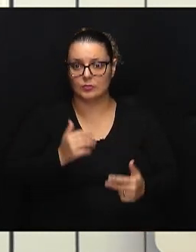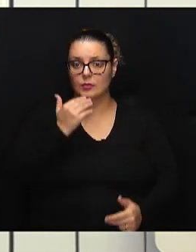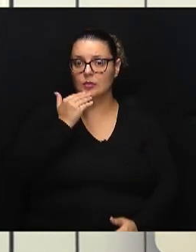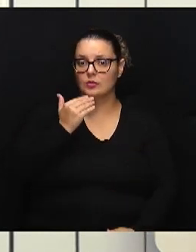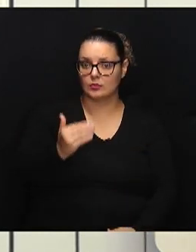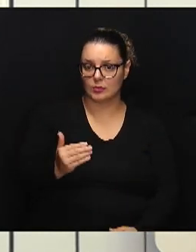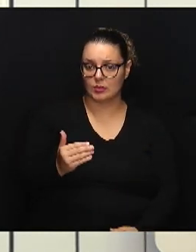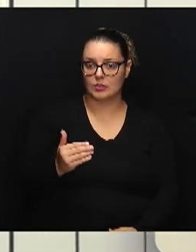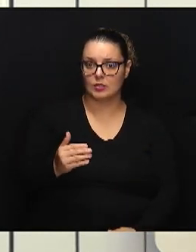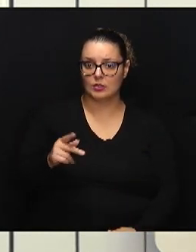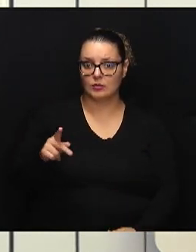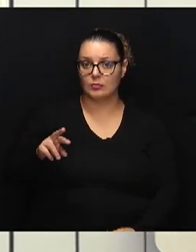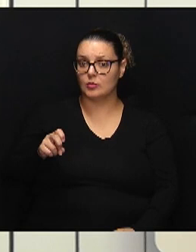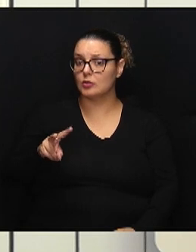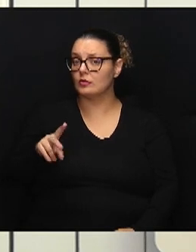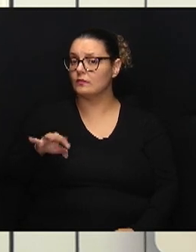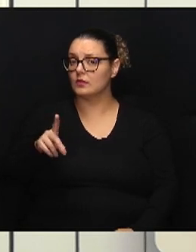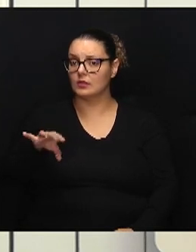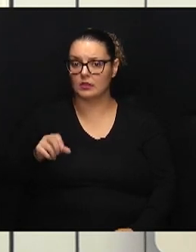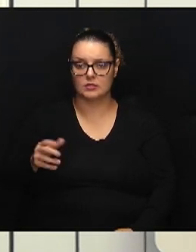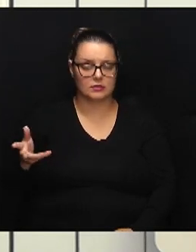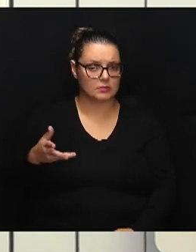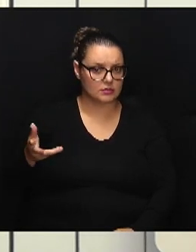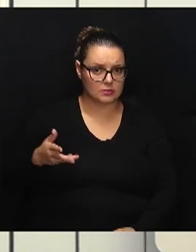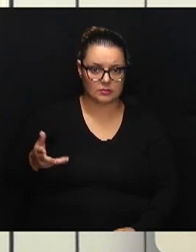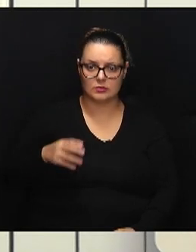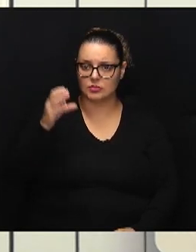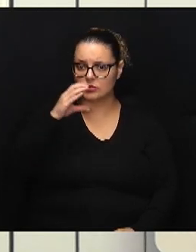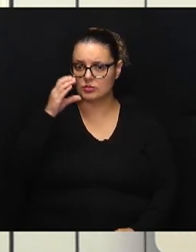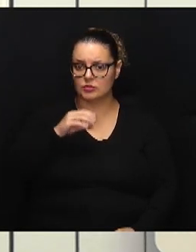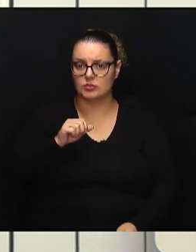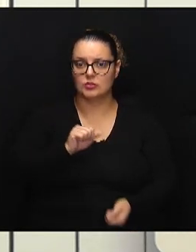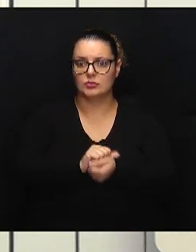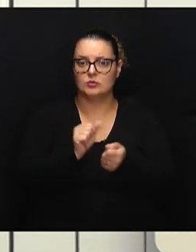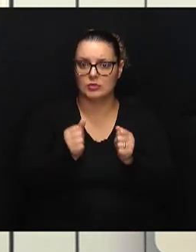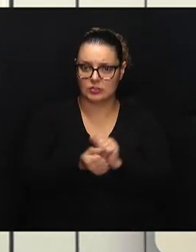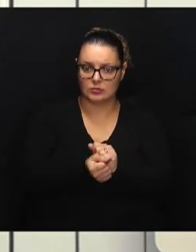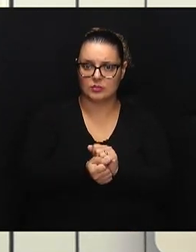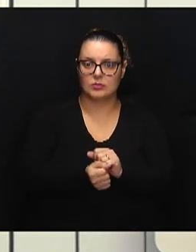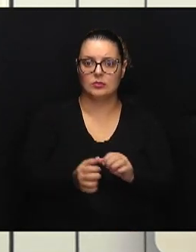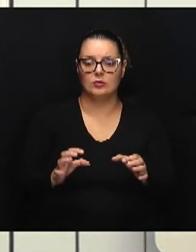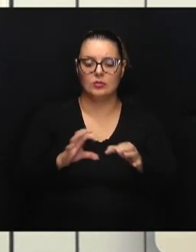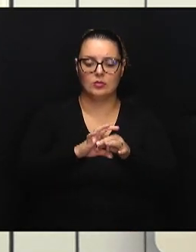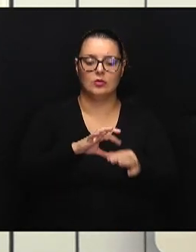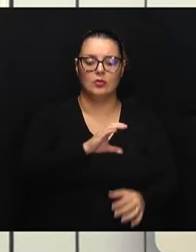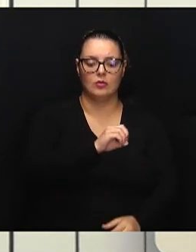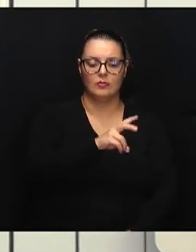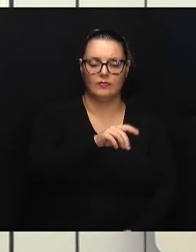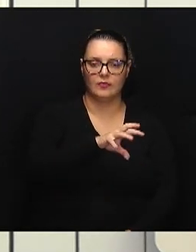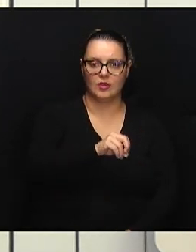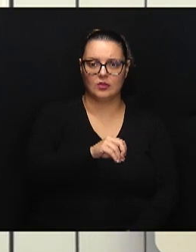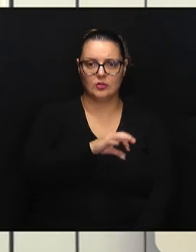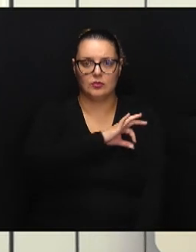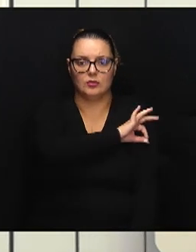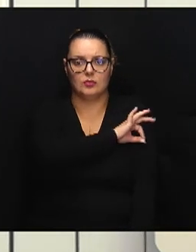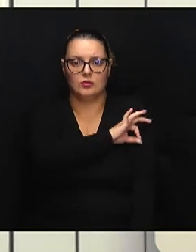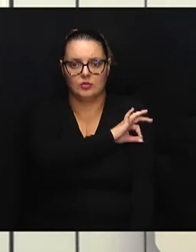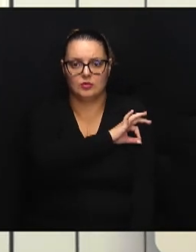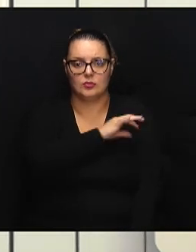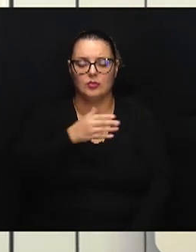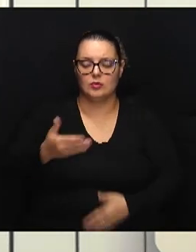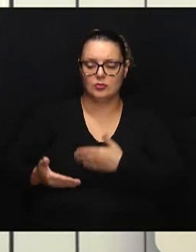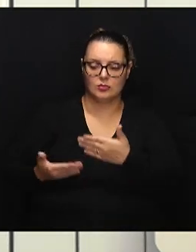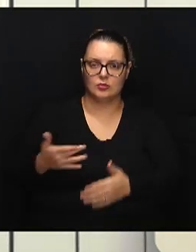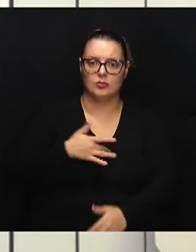solicita providências urgentes para a renovação do convênio entre a Prefeitura de Campinas e o Serviço de